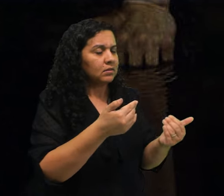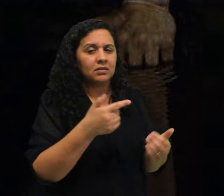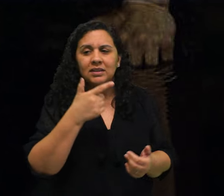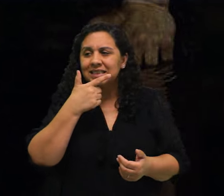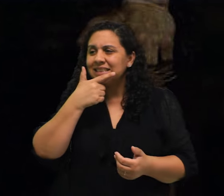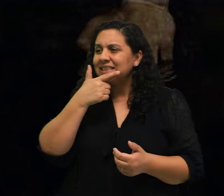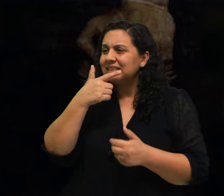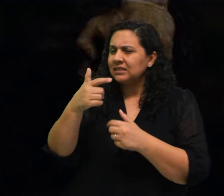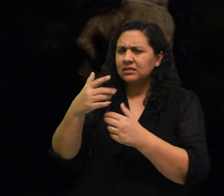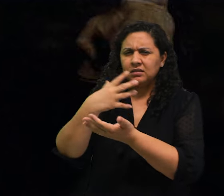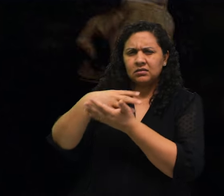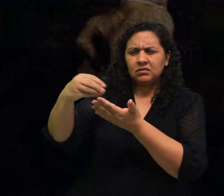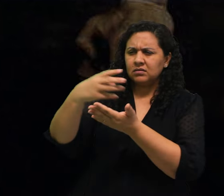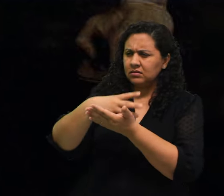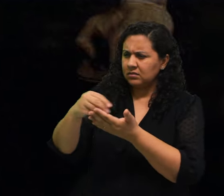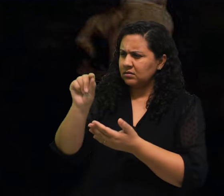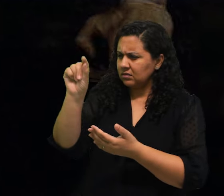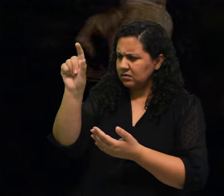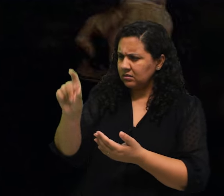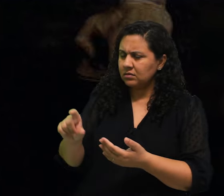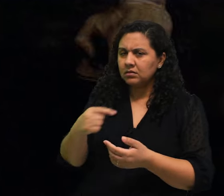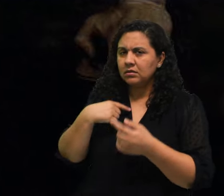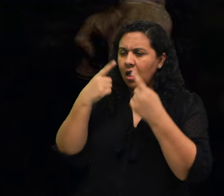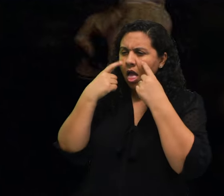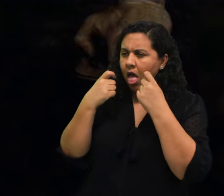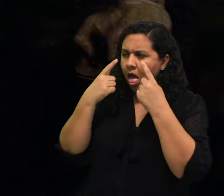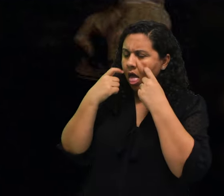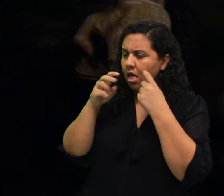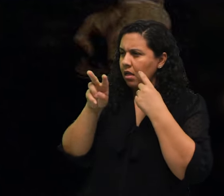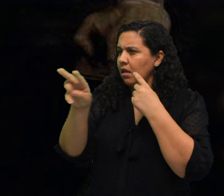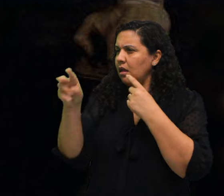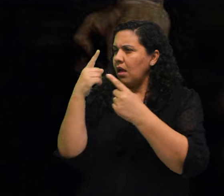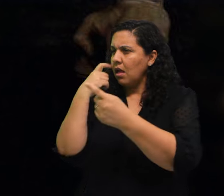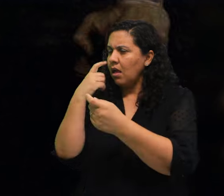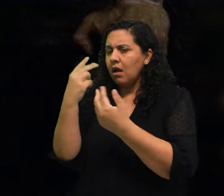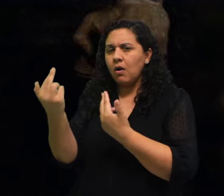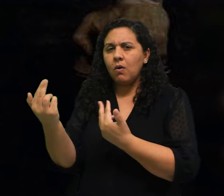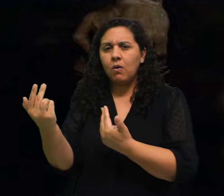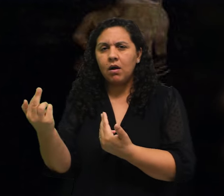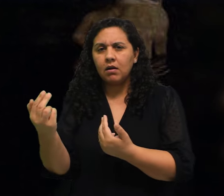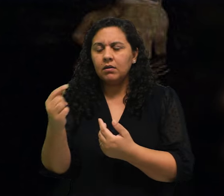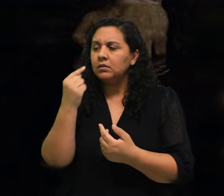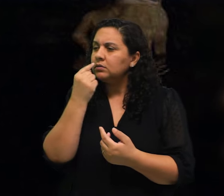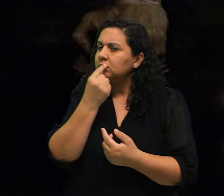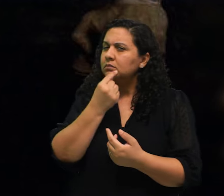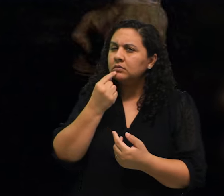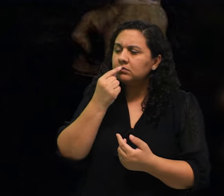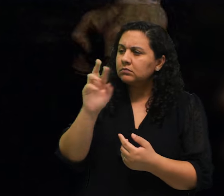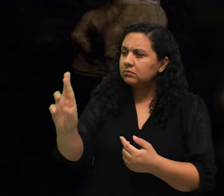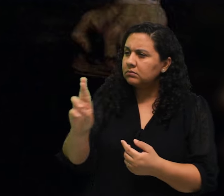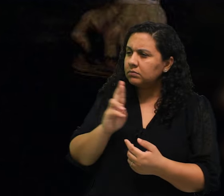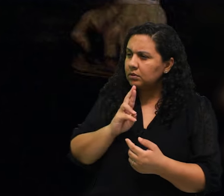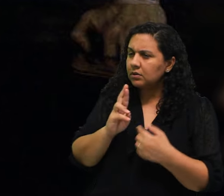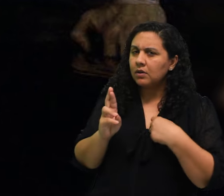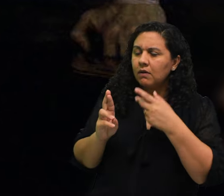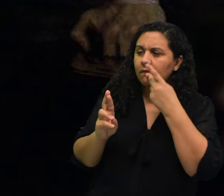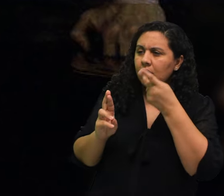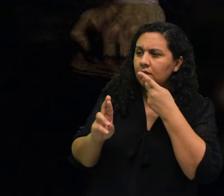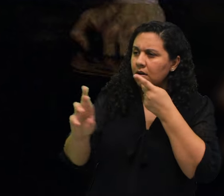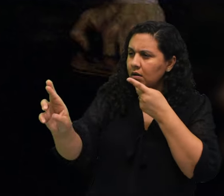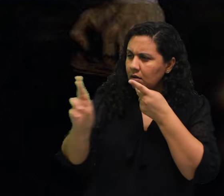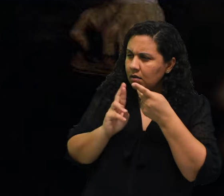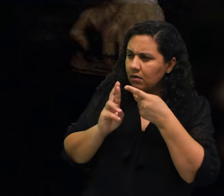sorriso segue o meu sorriso. Vi suas lágrimas enquanto eu chorava. Seus lábios respondem quando eu